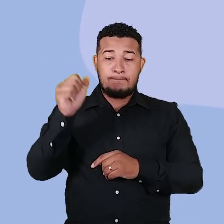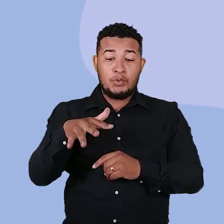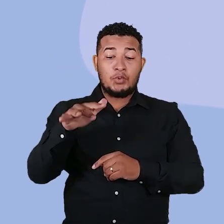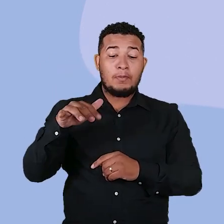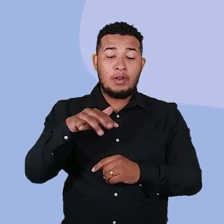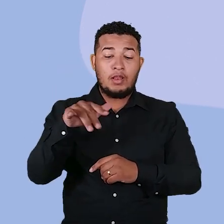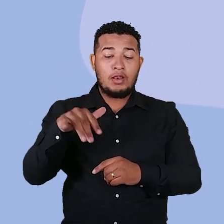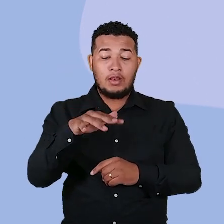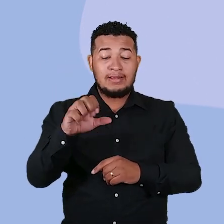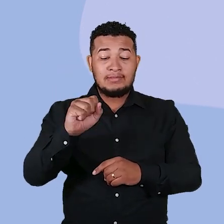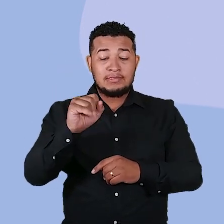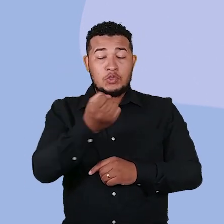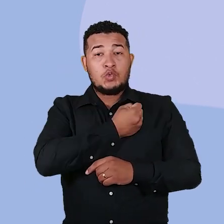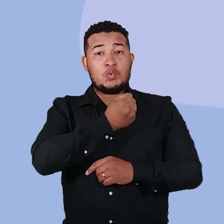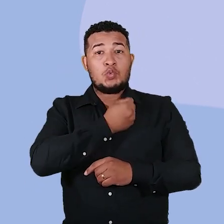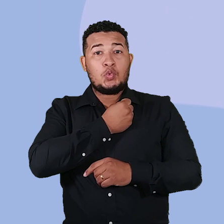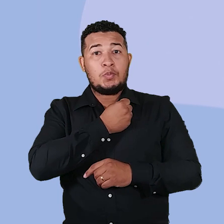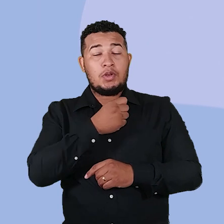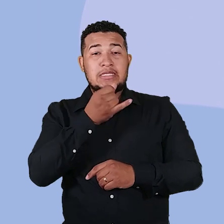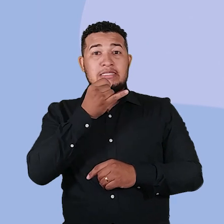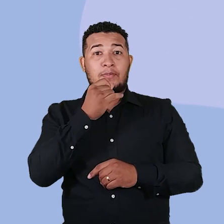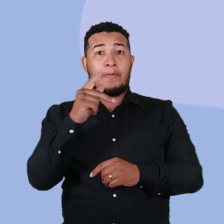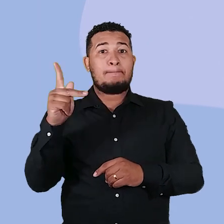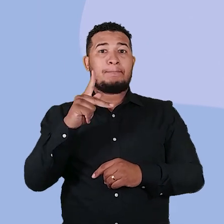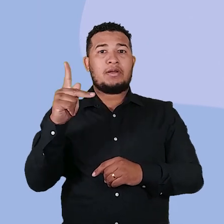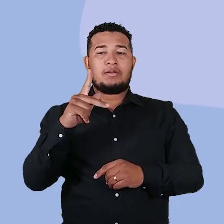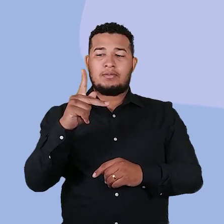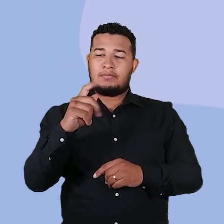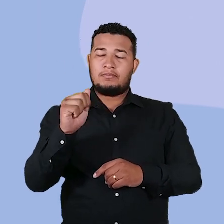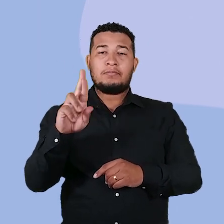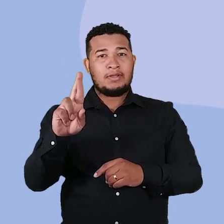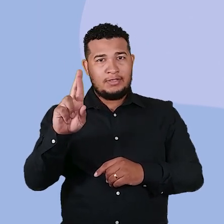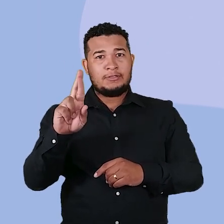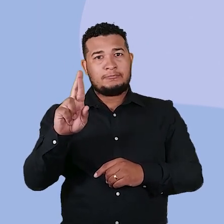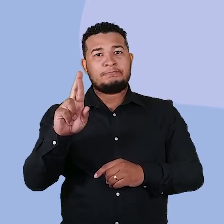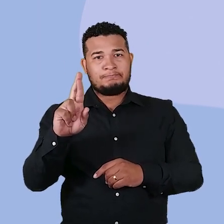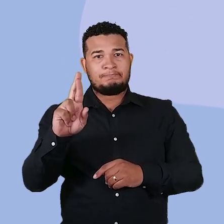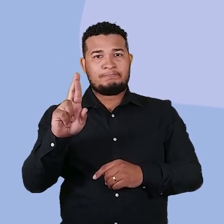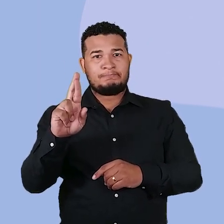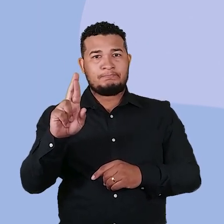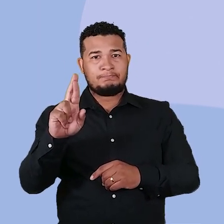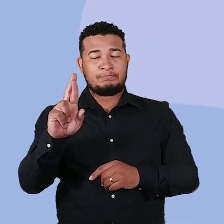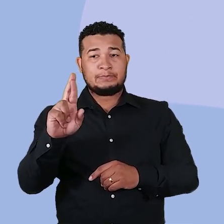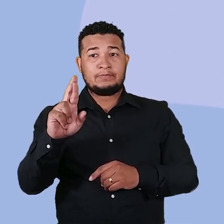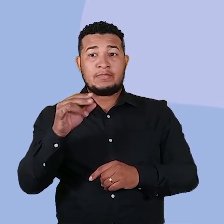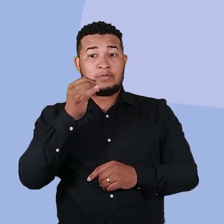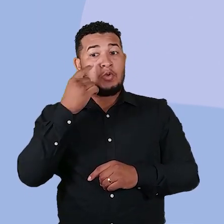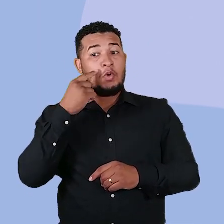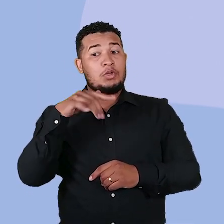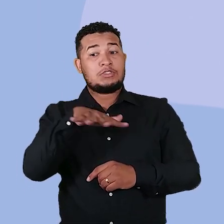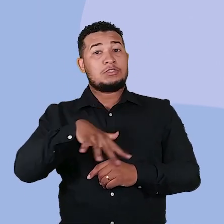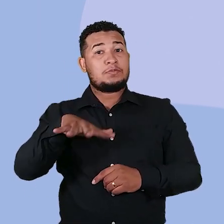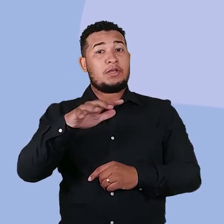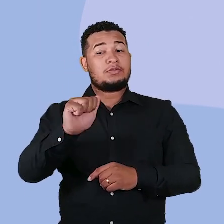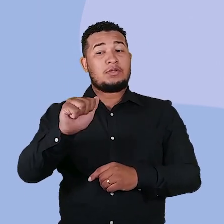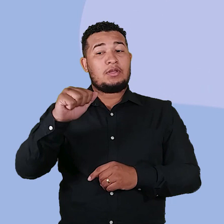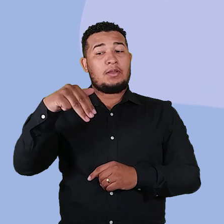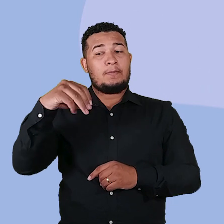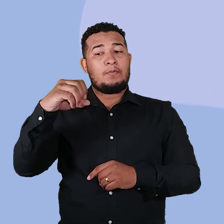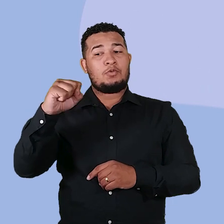você ganha se caiu o número para na face superior o